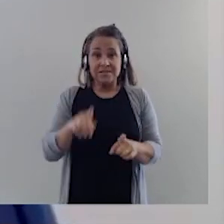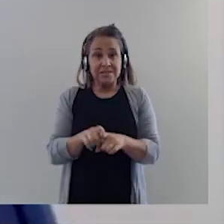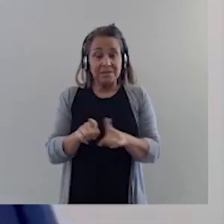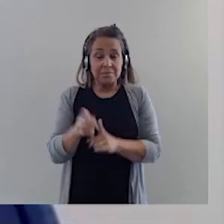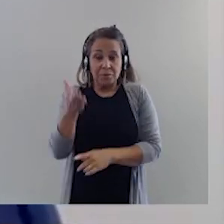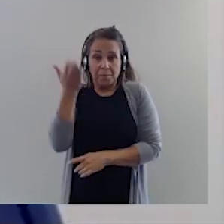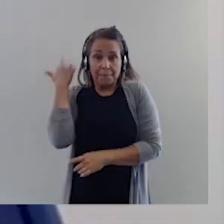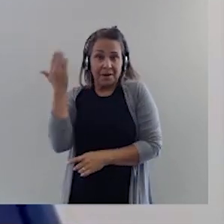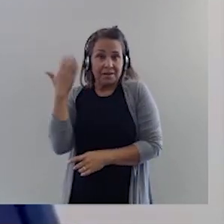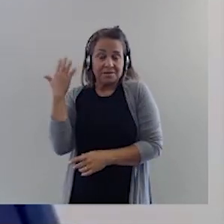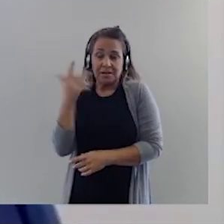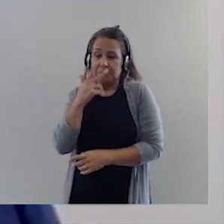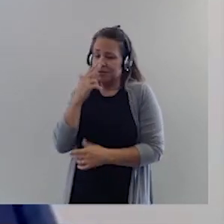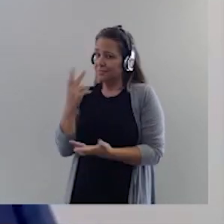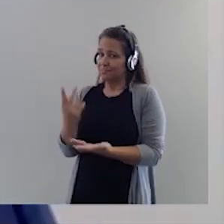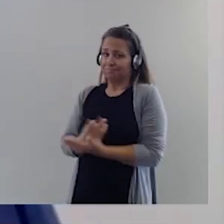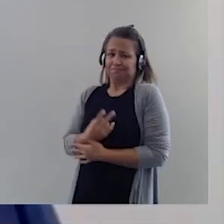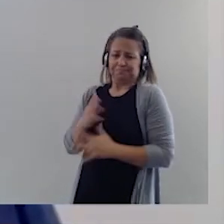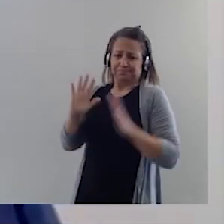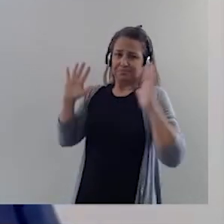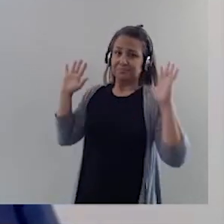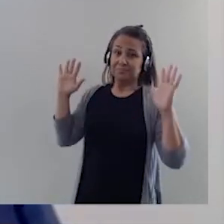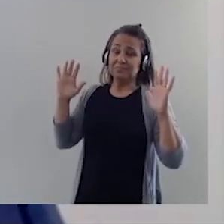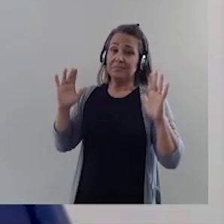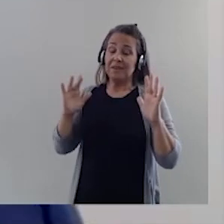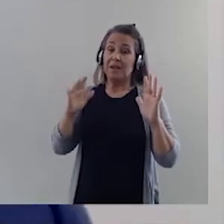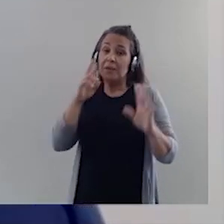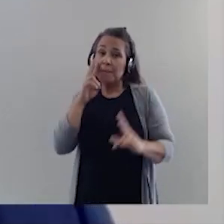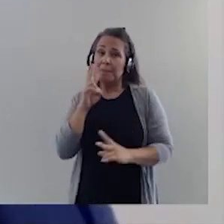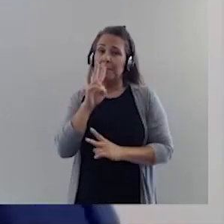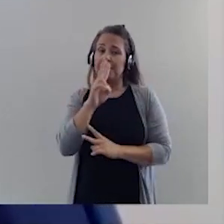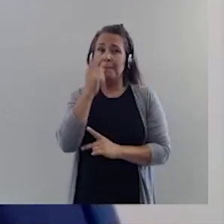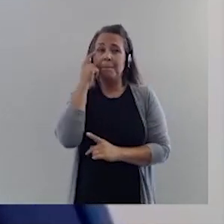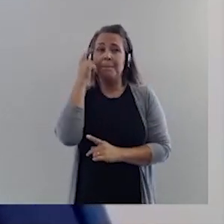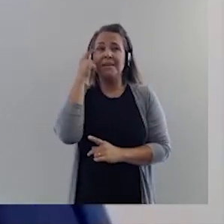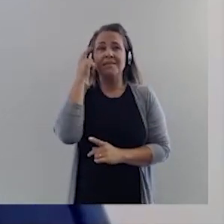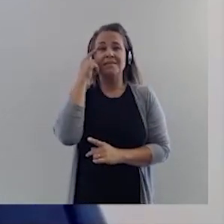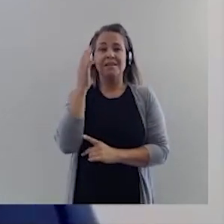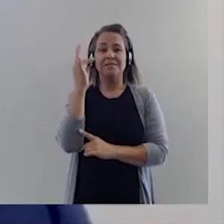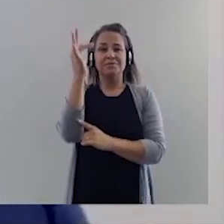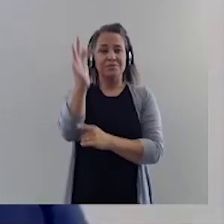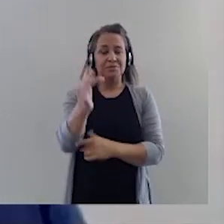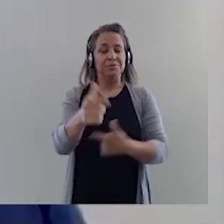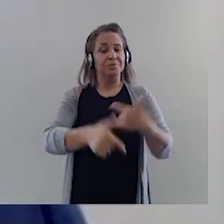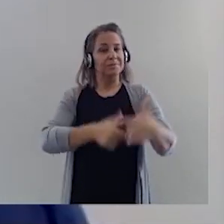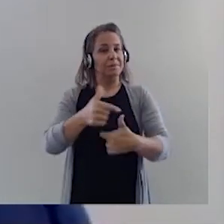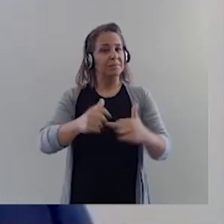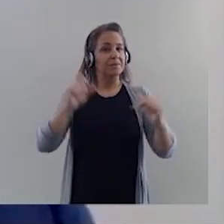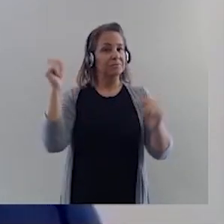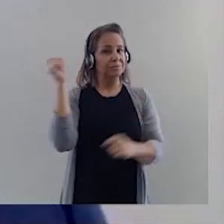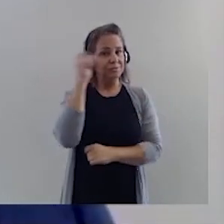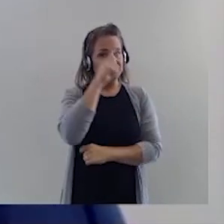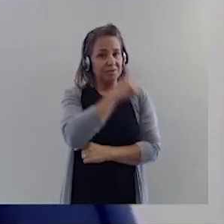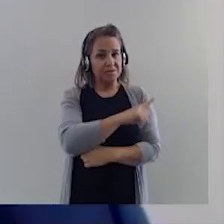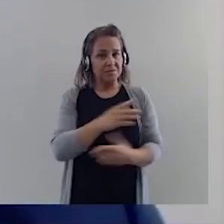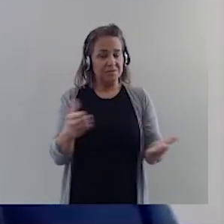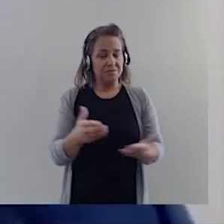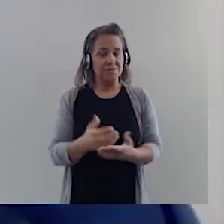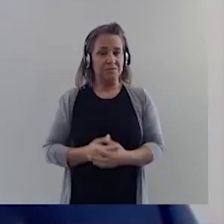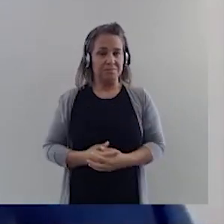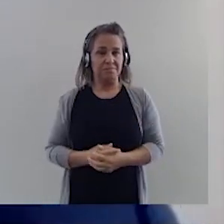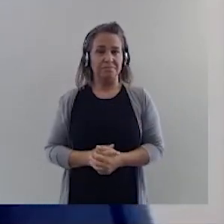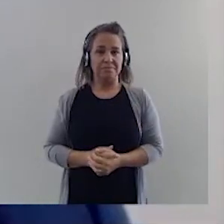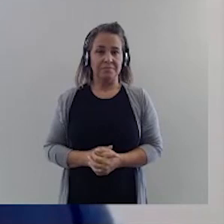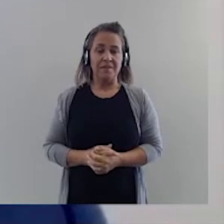é incerto. Então, prever o futuro é um trabalho difícil. Então, o que eu